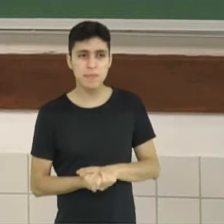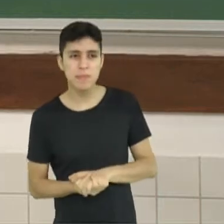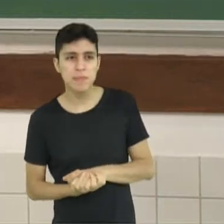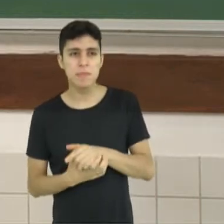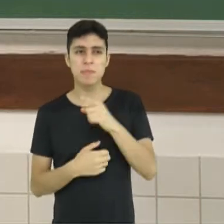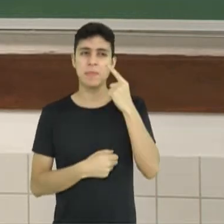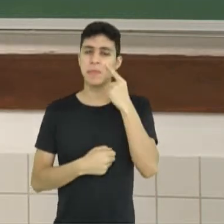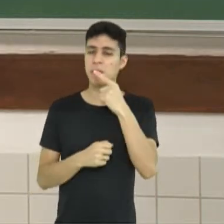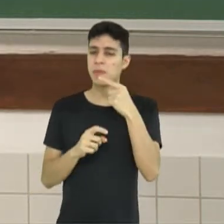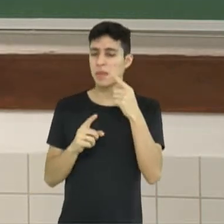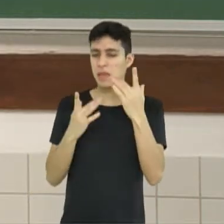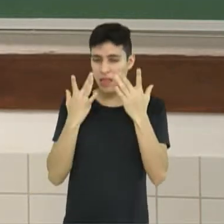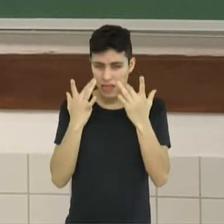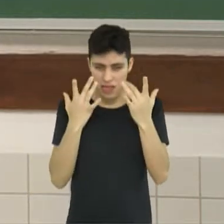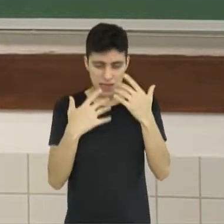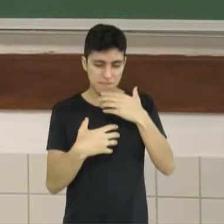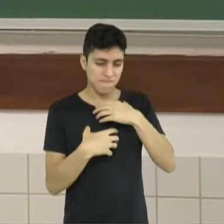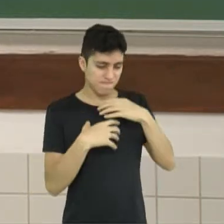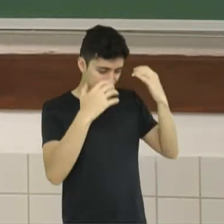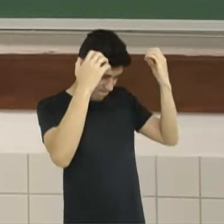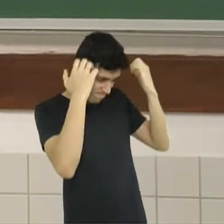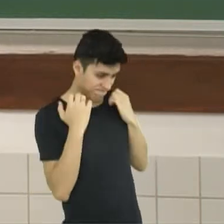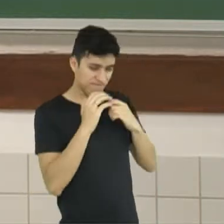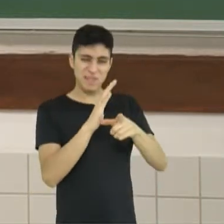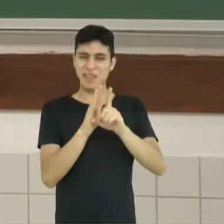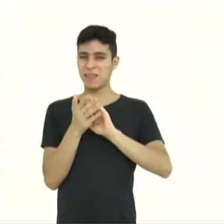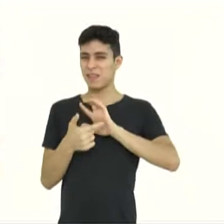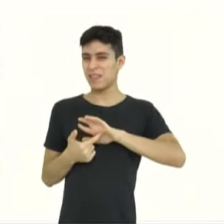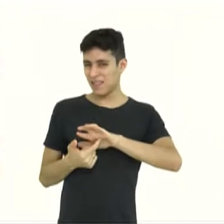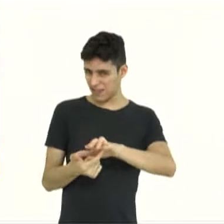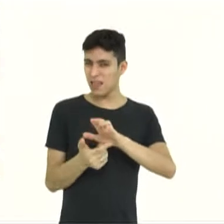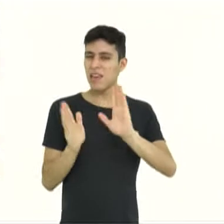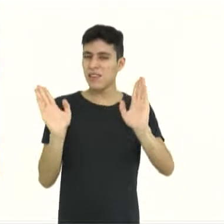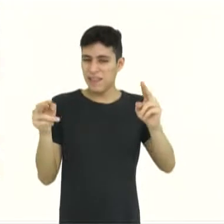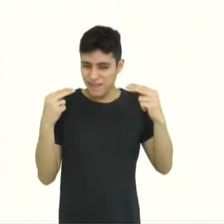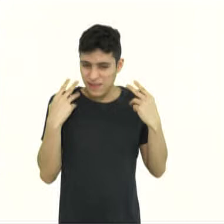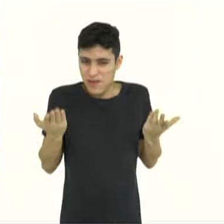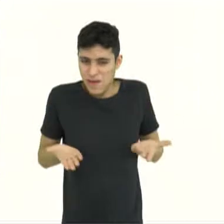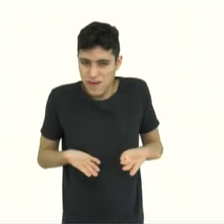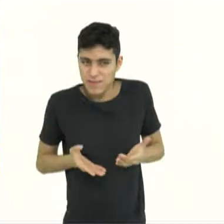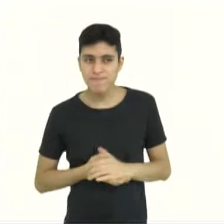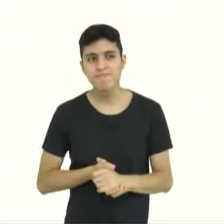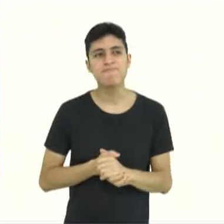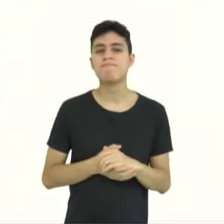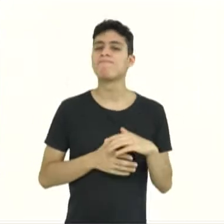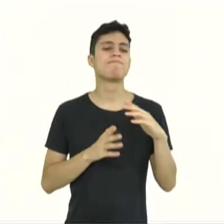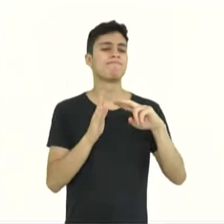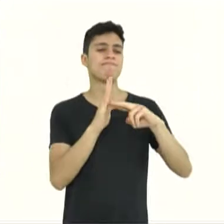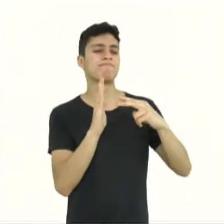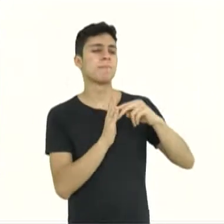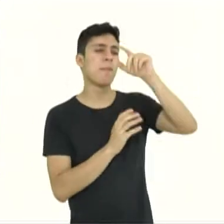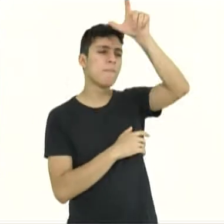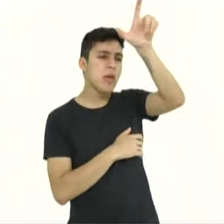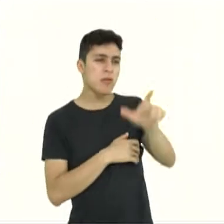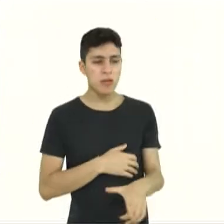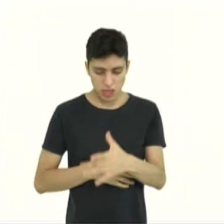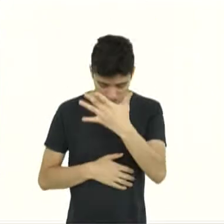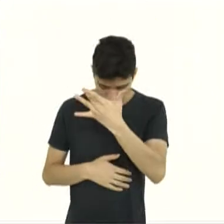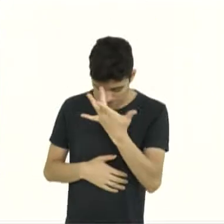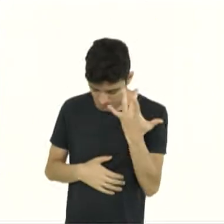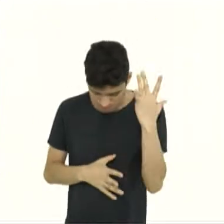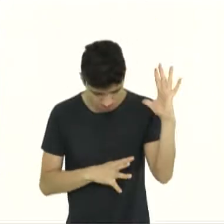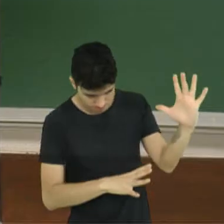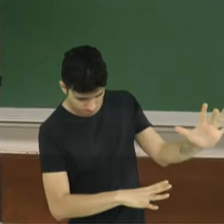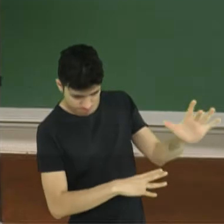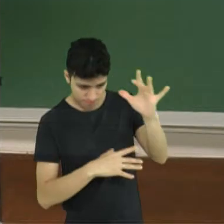habitáveis, tá aí, você já viu, fantasiado de zebra hoje, que é quando os personagens são vestidos pelos atores. A